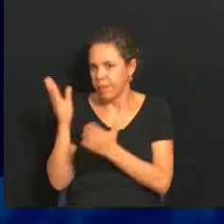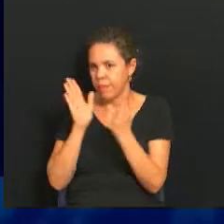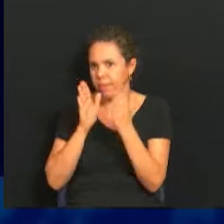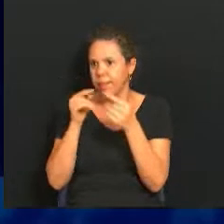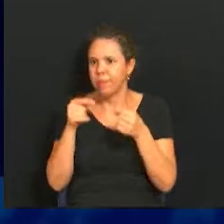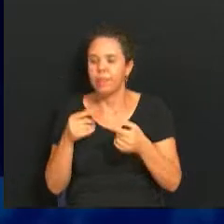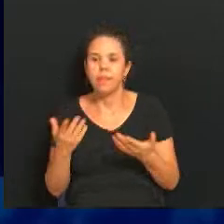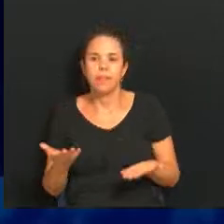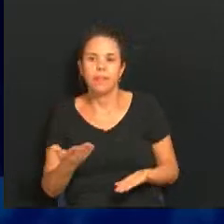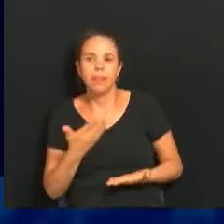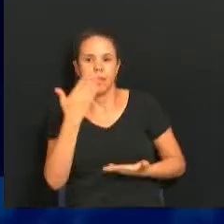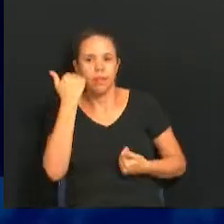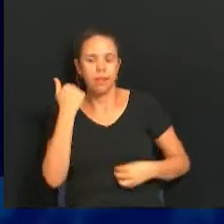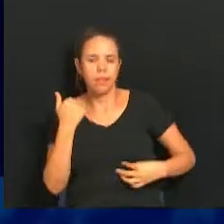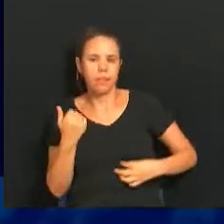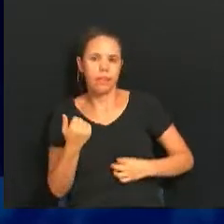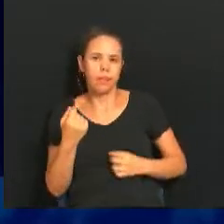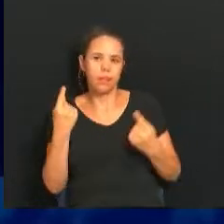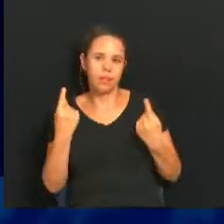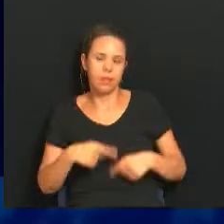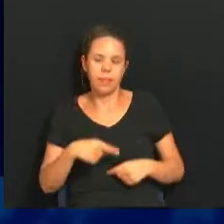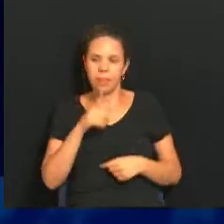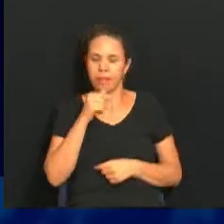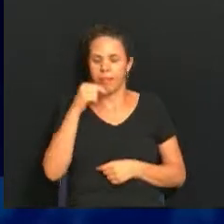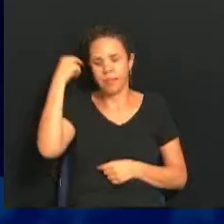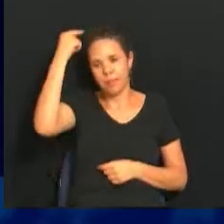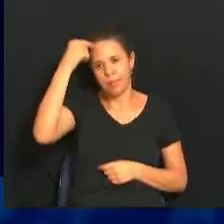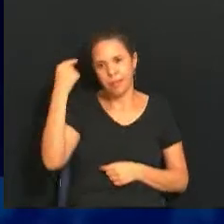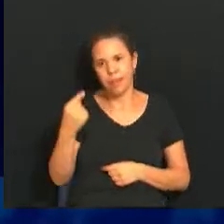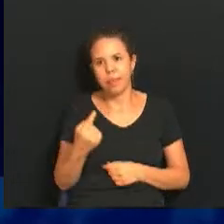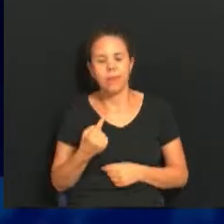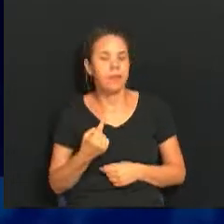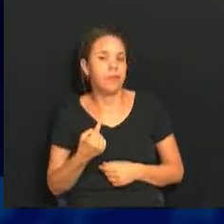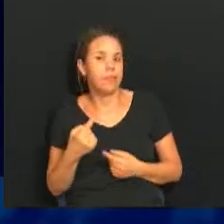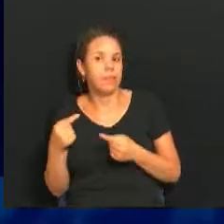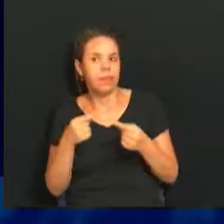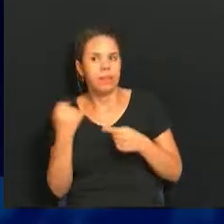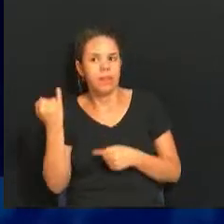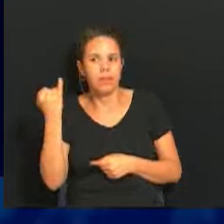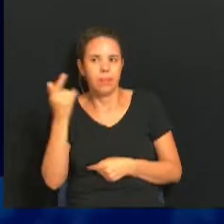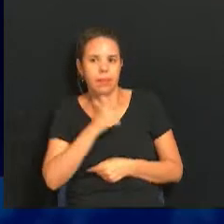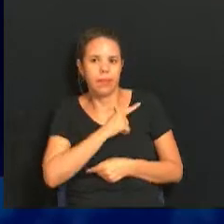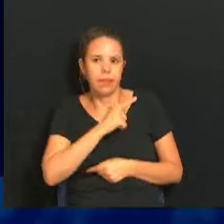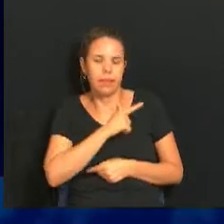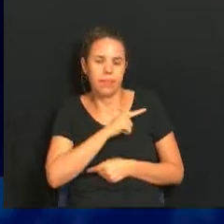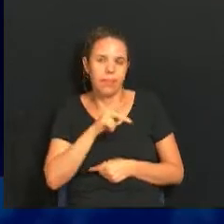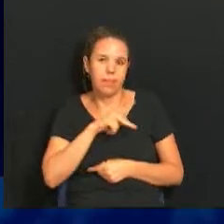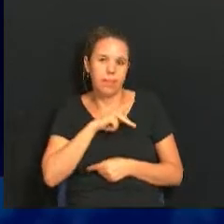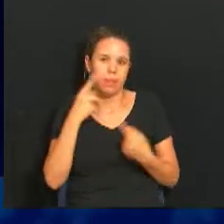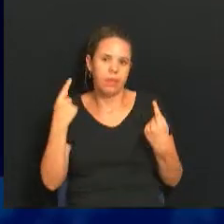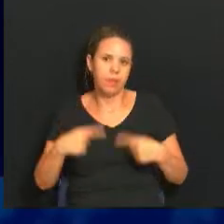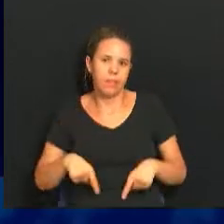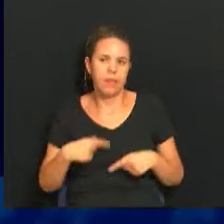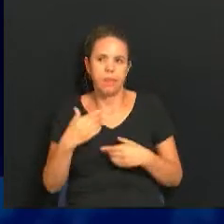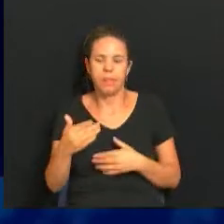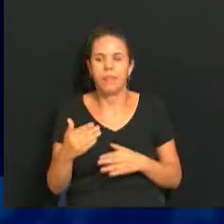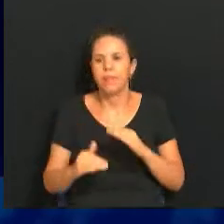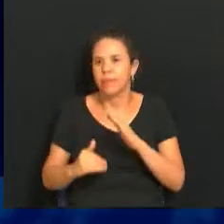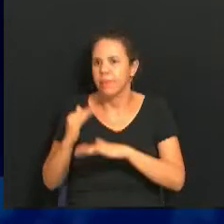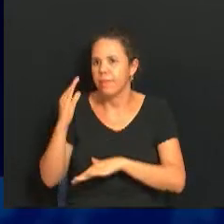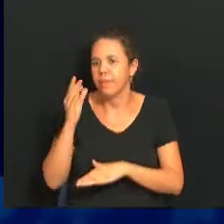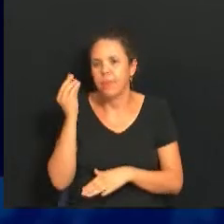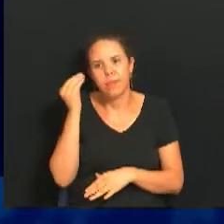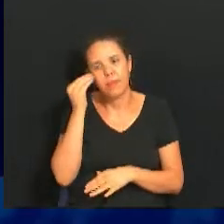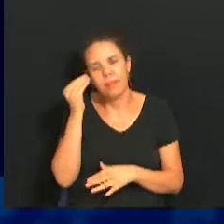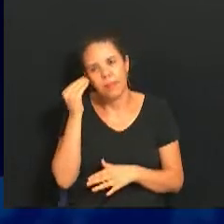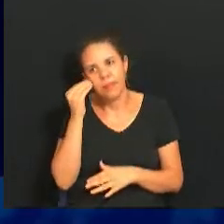A Ponte contra o Água Santa e também este duelo importante do Guarani, que está buscando essa classificação à próxima fase, mas enfrenta